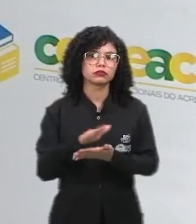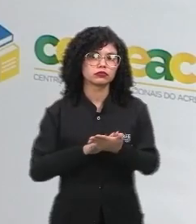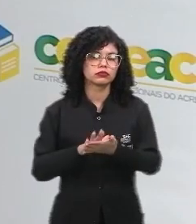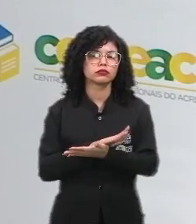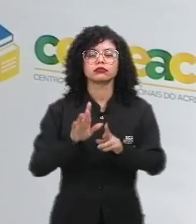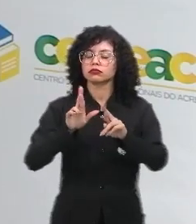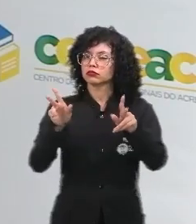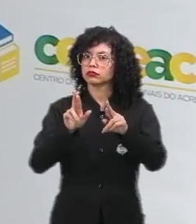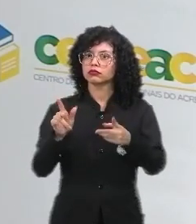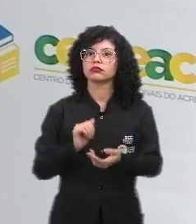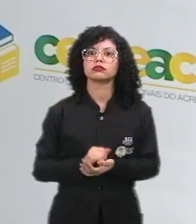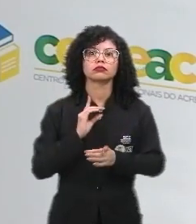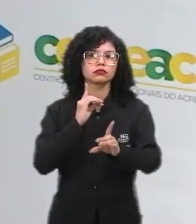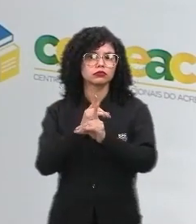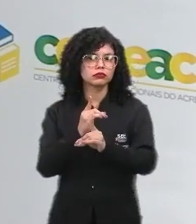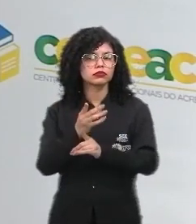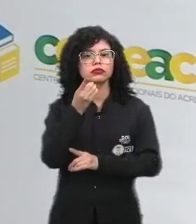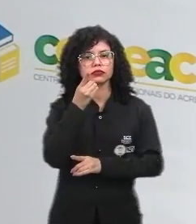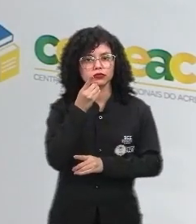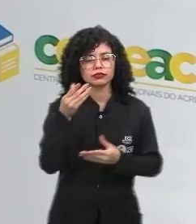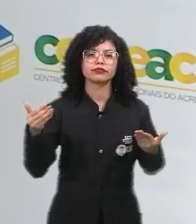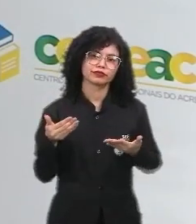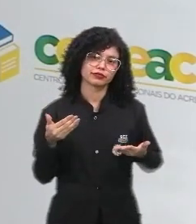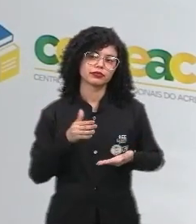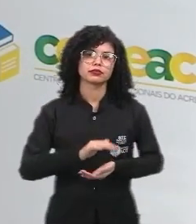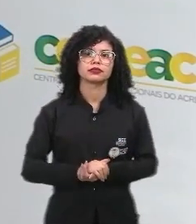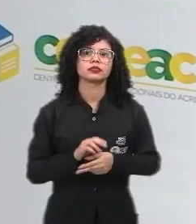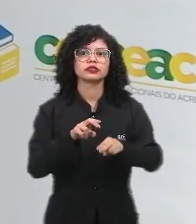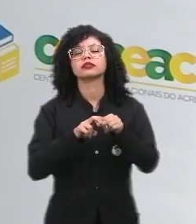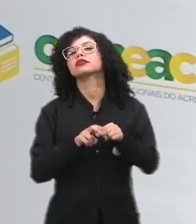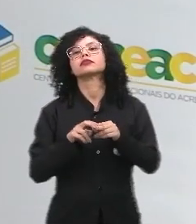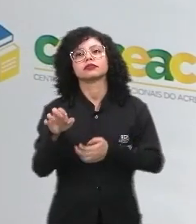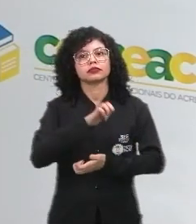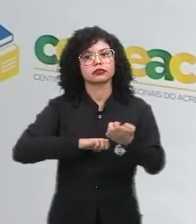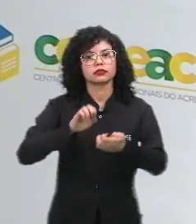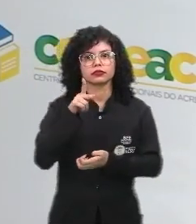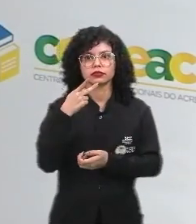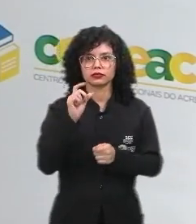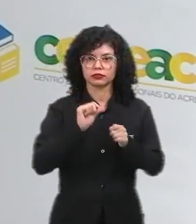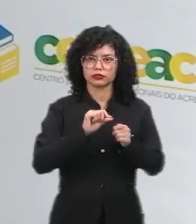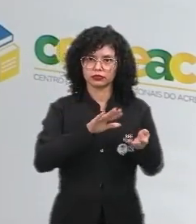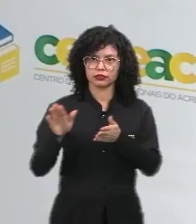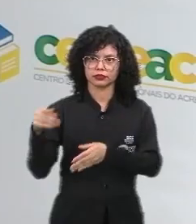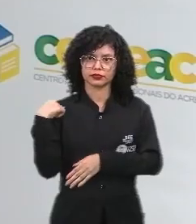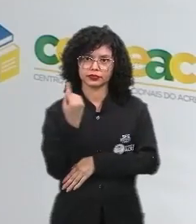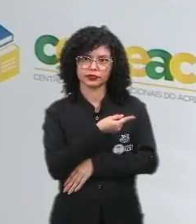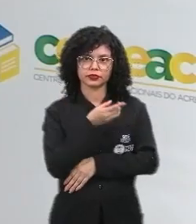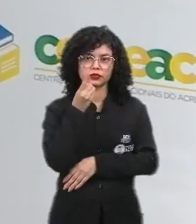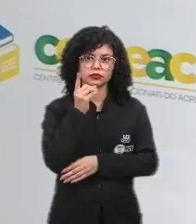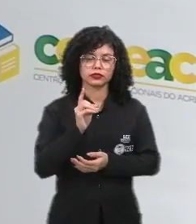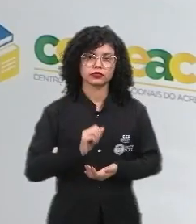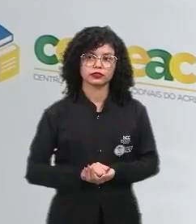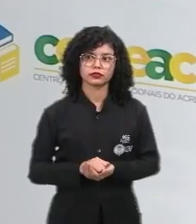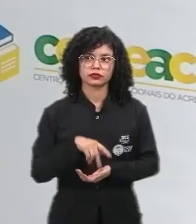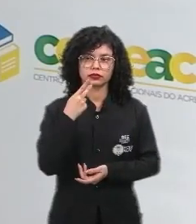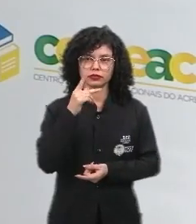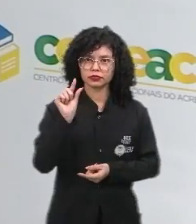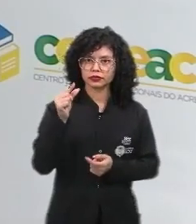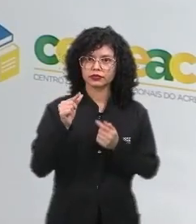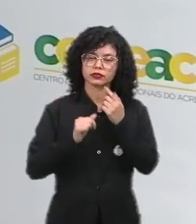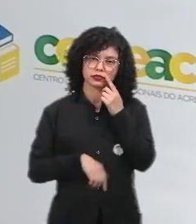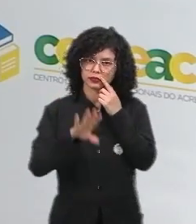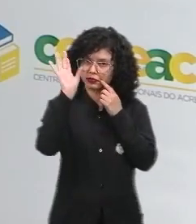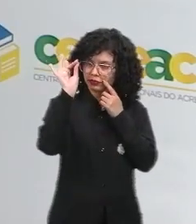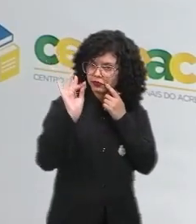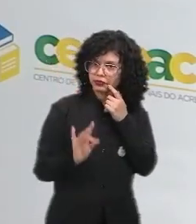tão diferente, né, do que encontramos nos dias atuais. Por isso que as revoluções fazem parte do nosso cotidiano. Vamos falar um pouquinho mais de